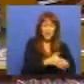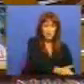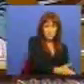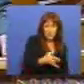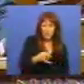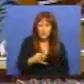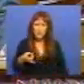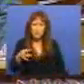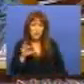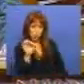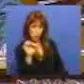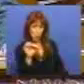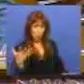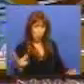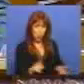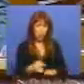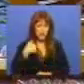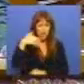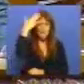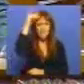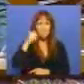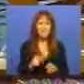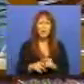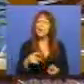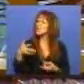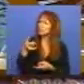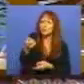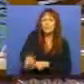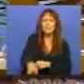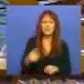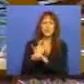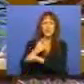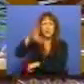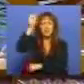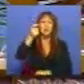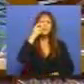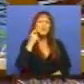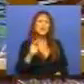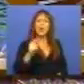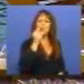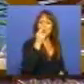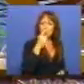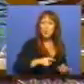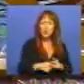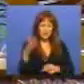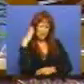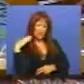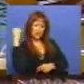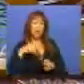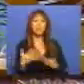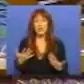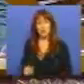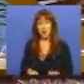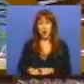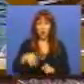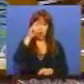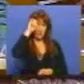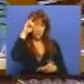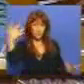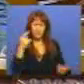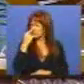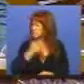1998, as previsões dos executivos liderados por Guterres, Durão Barroso, Santana Lopes e José Sócrates